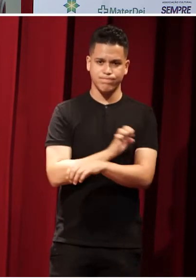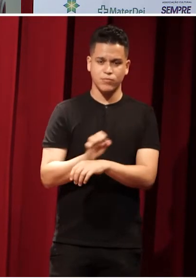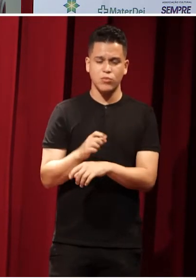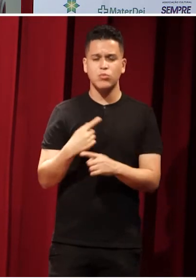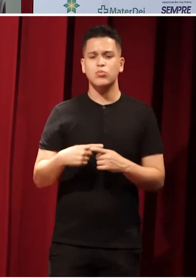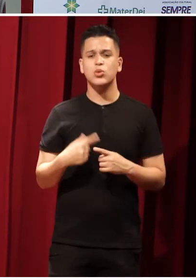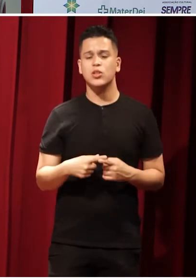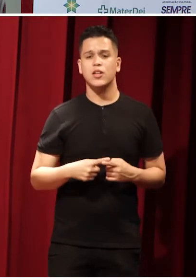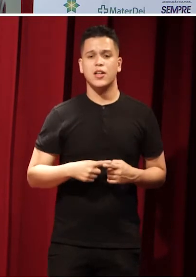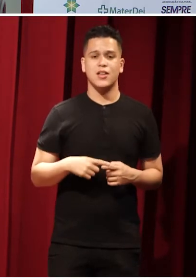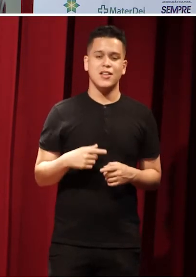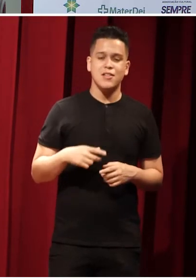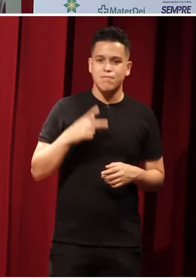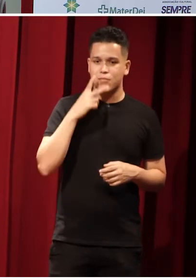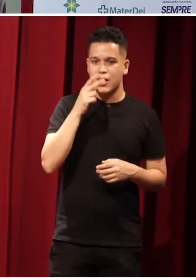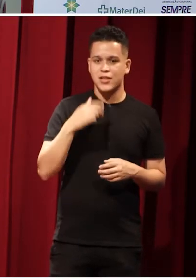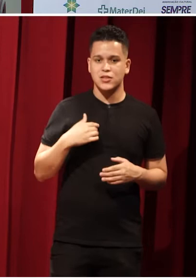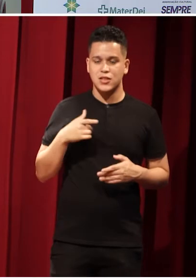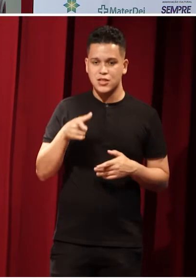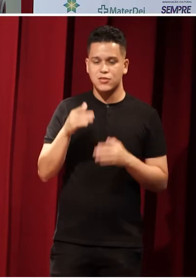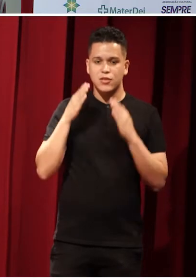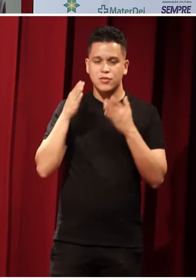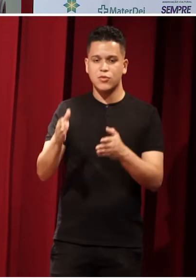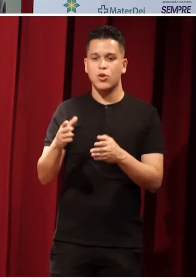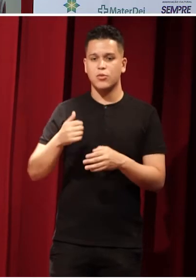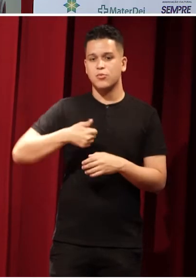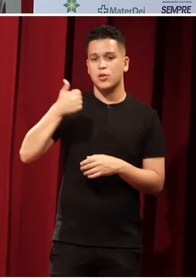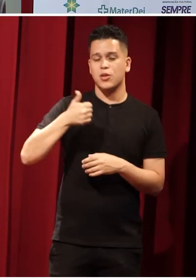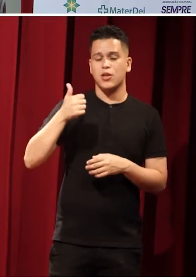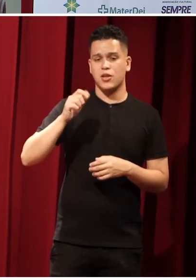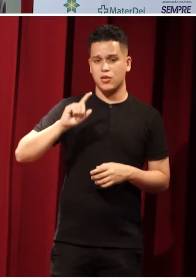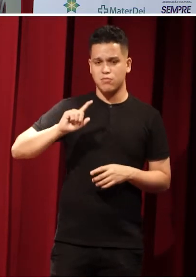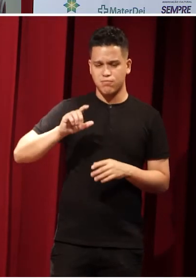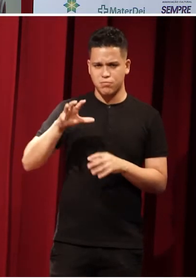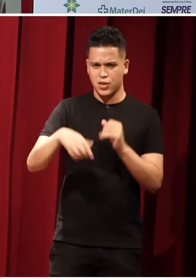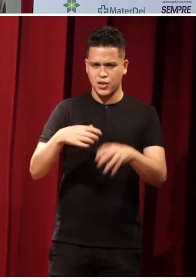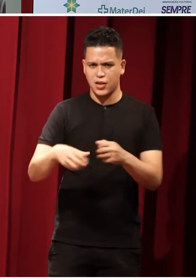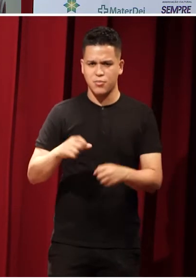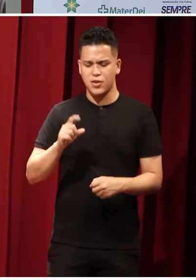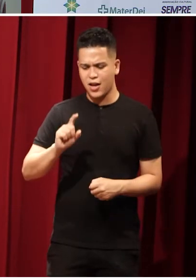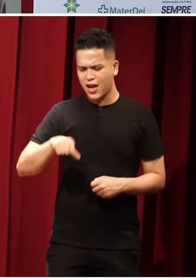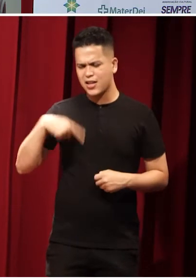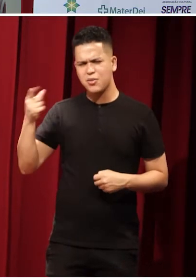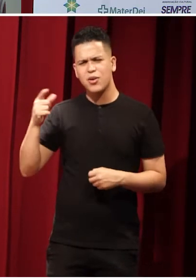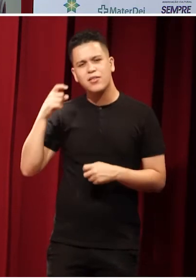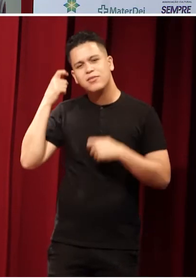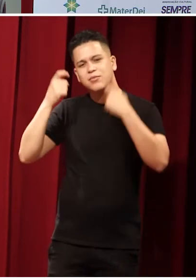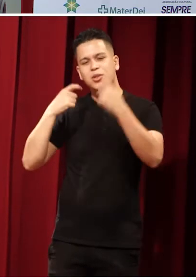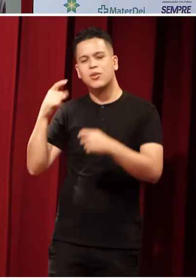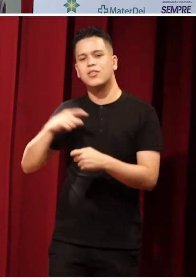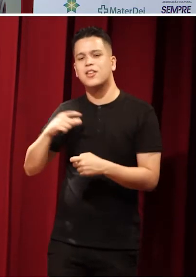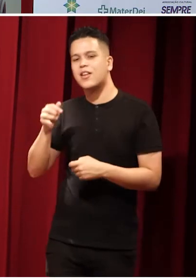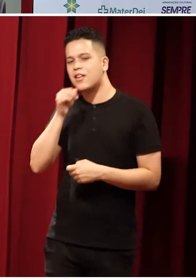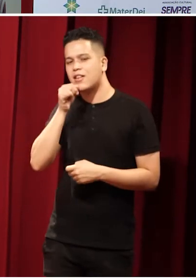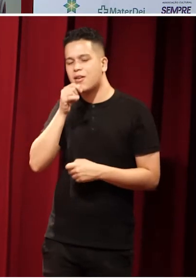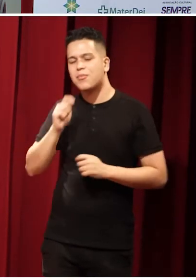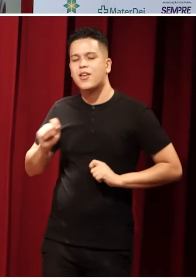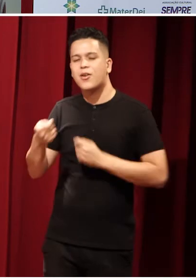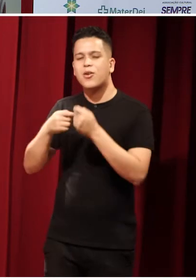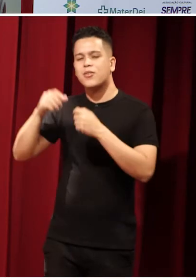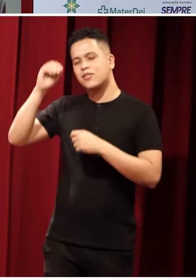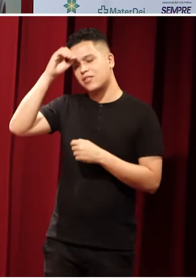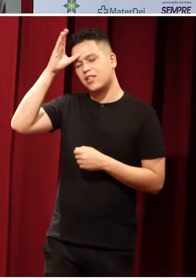economia primária como um jeito de acumular recursos para depois fazer a economia do conhecimento. Isso não existe,